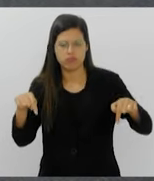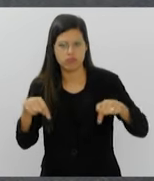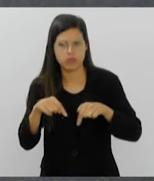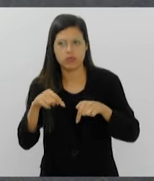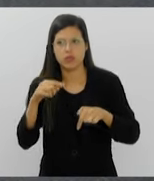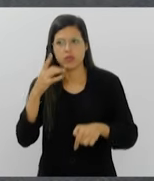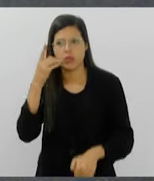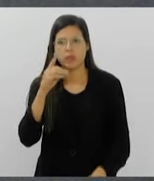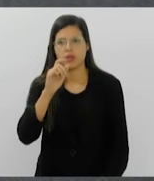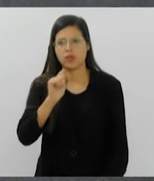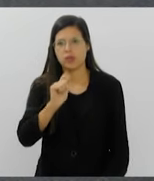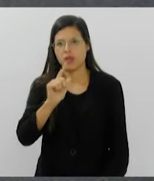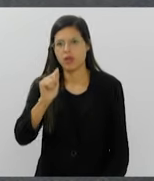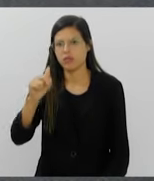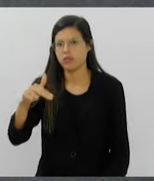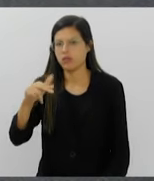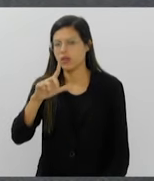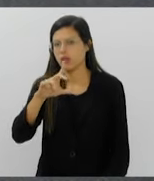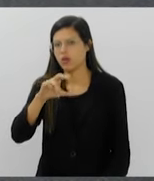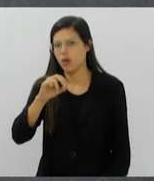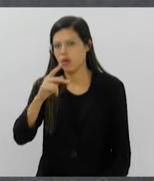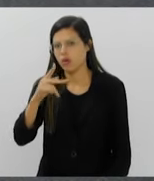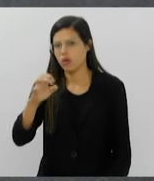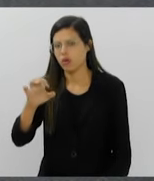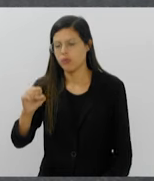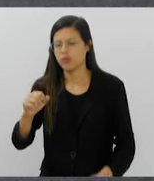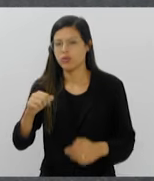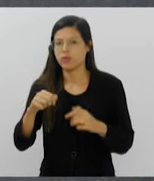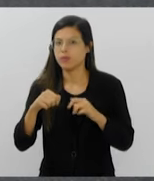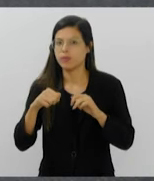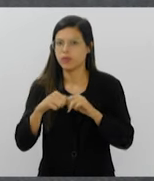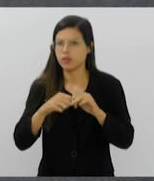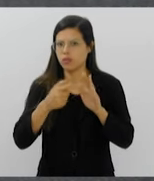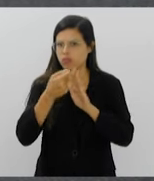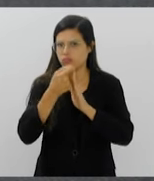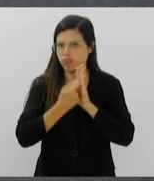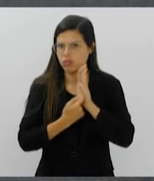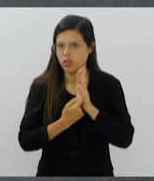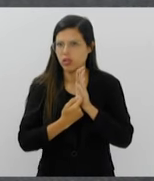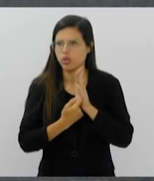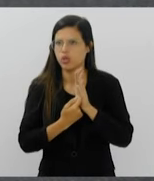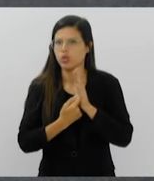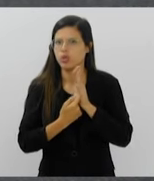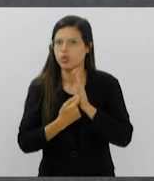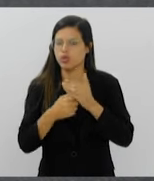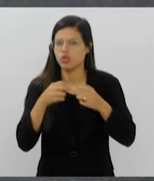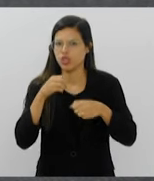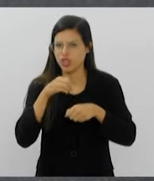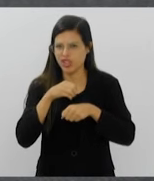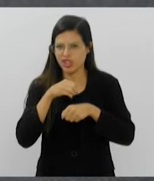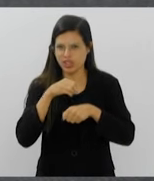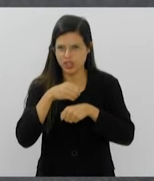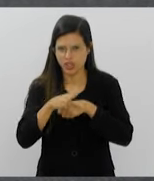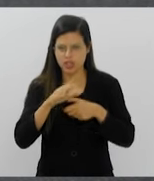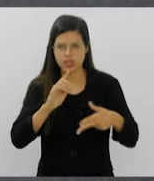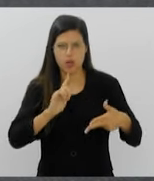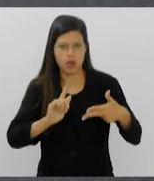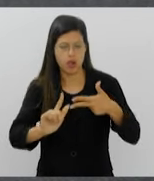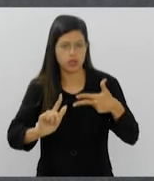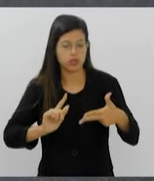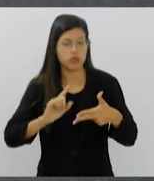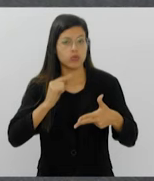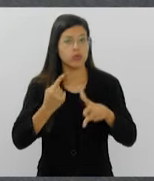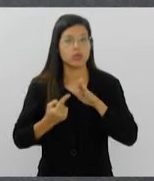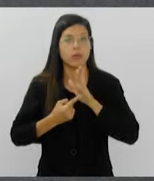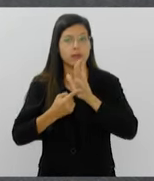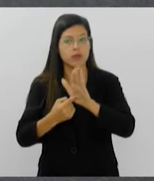que façamos o mesmo texto que apresentamos sobre forma de indicação, que nós apresentemos com